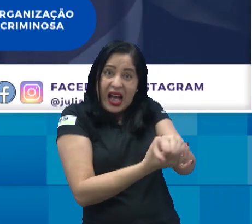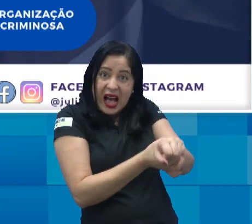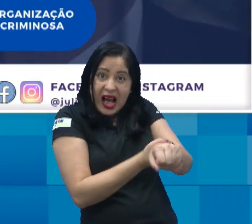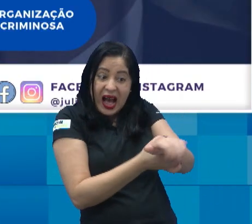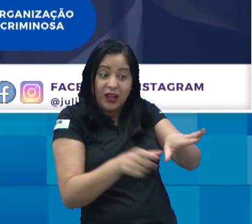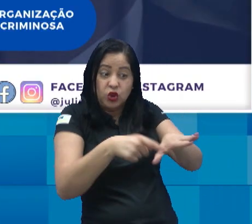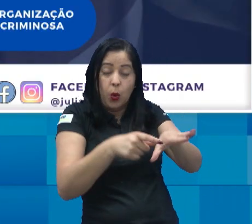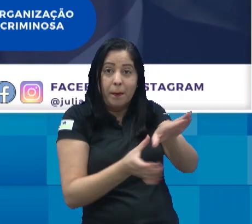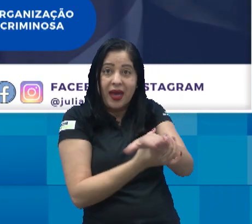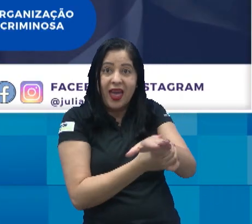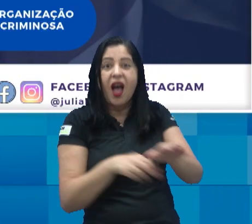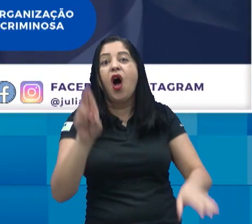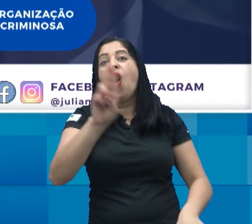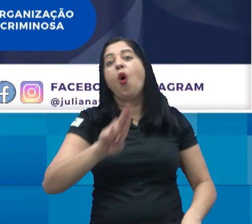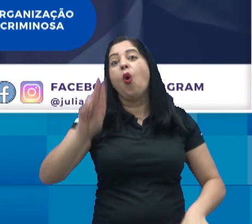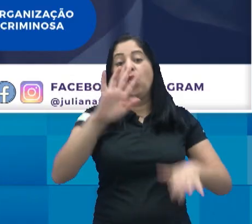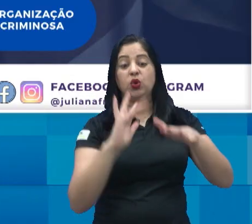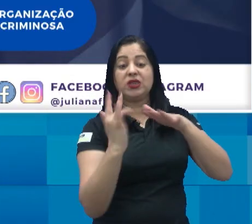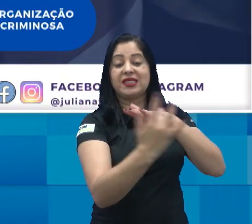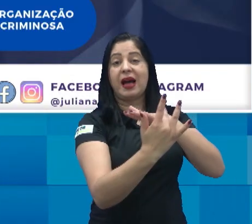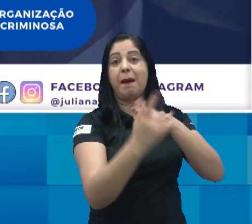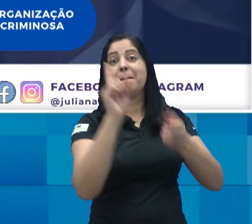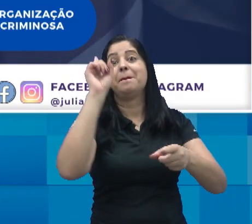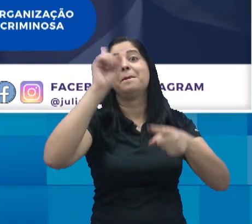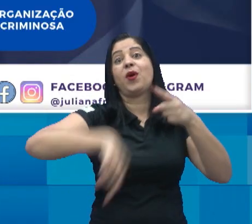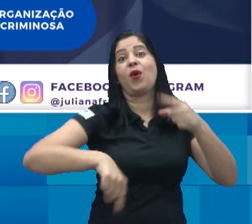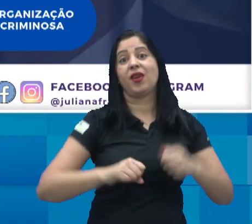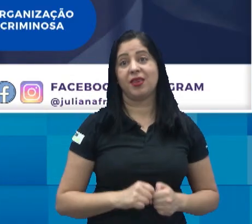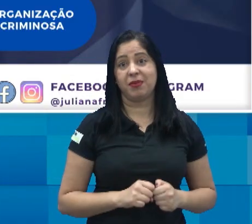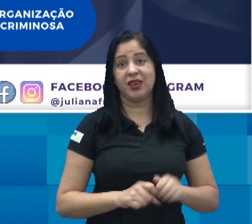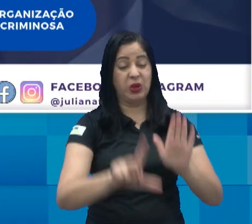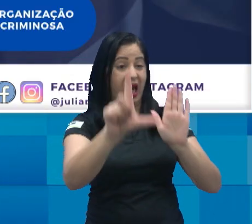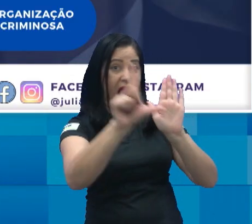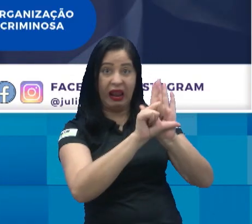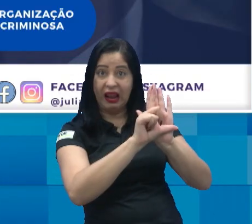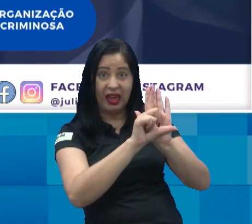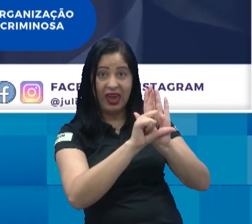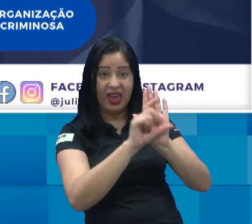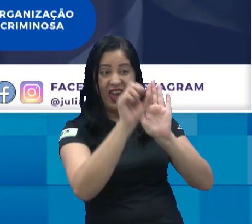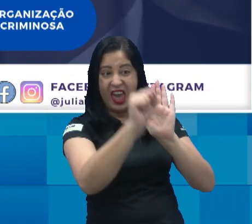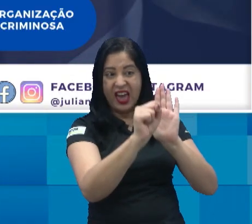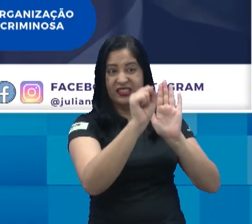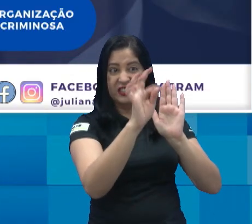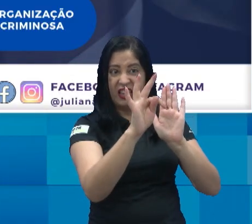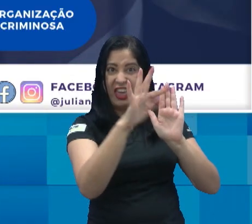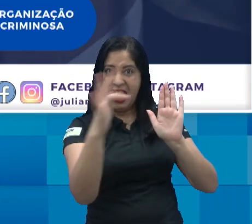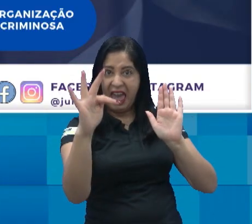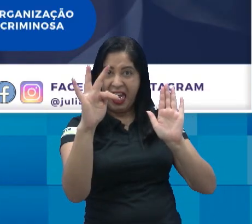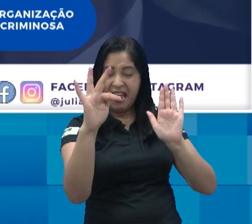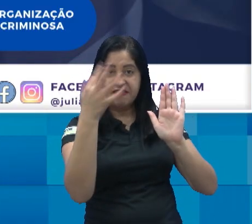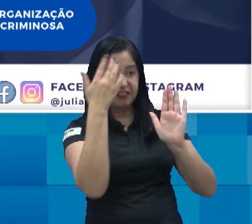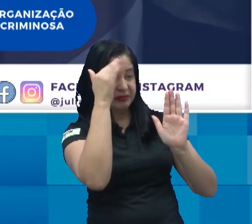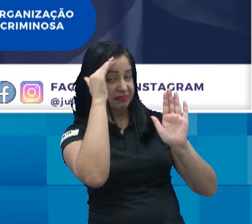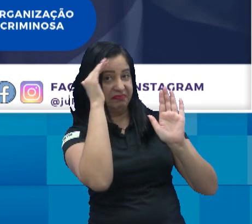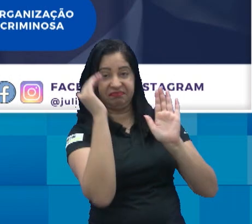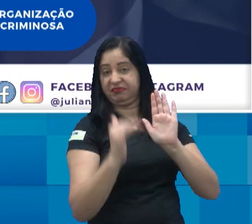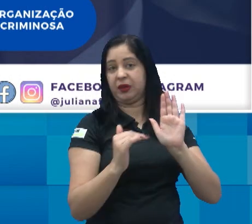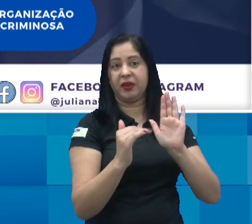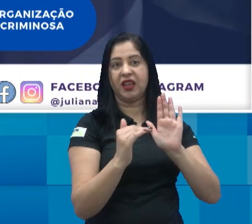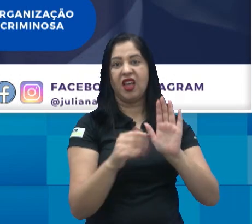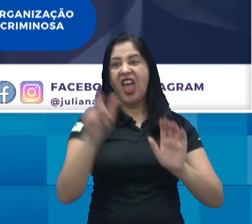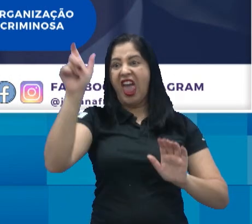da rede social proibida, descumprir ordens do STF, incitação pública